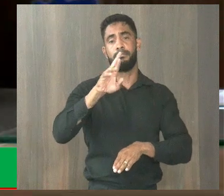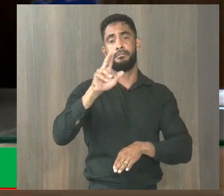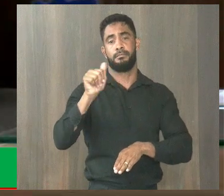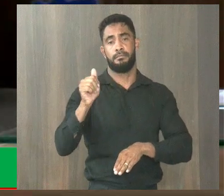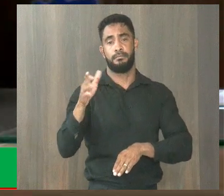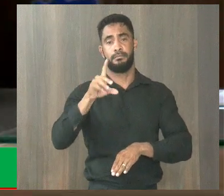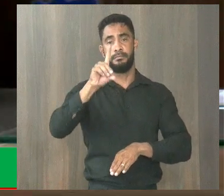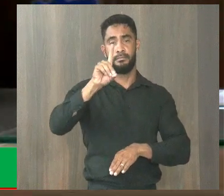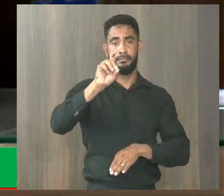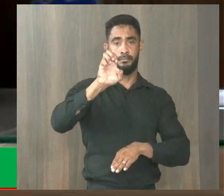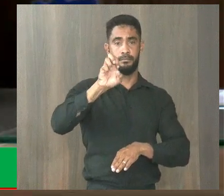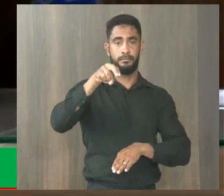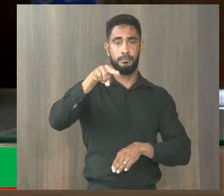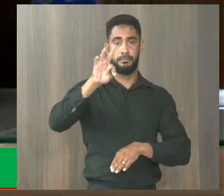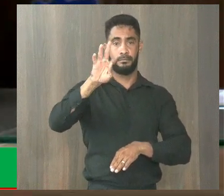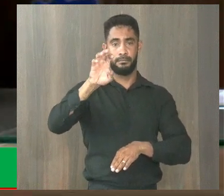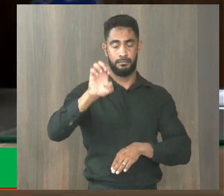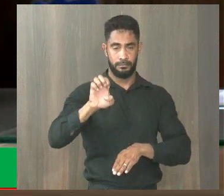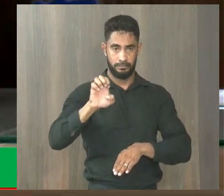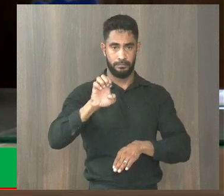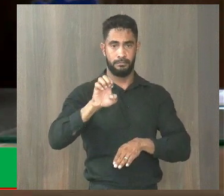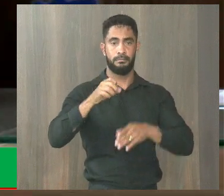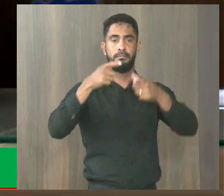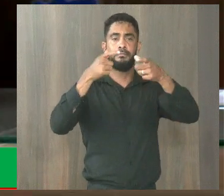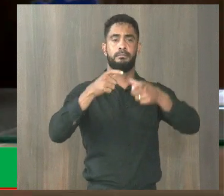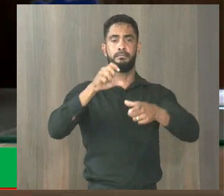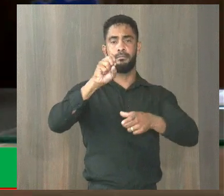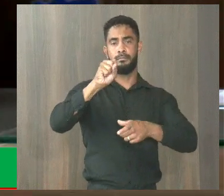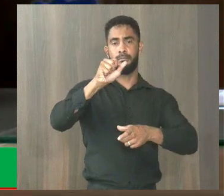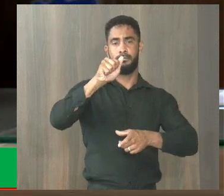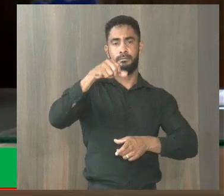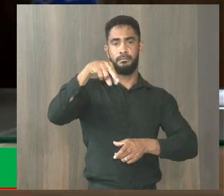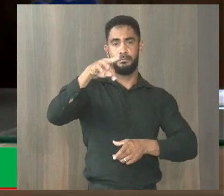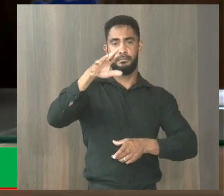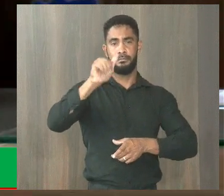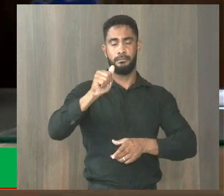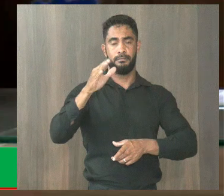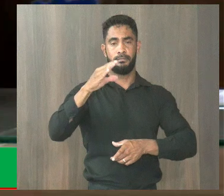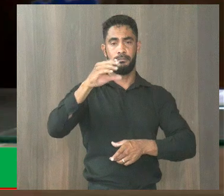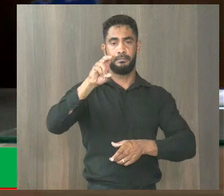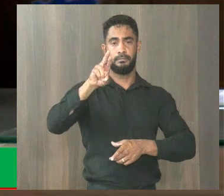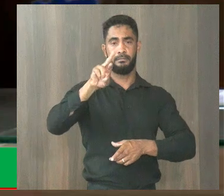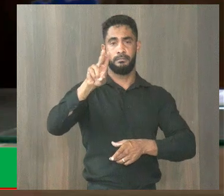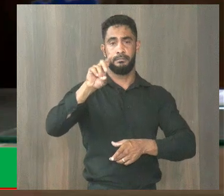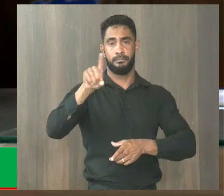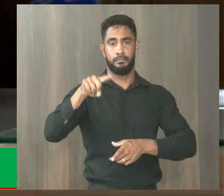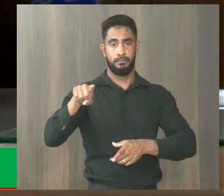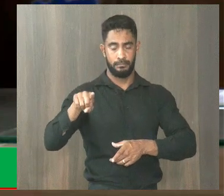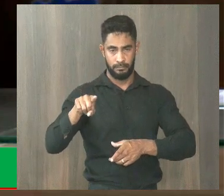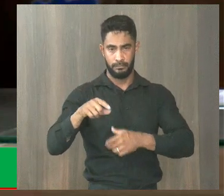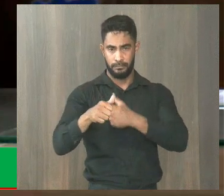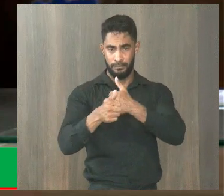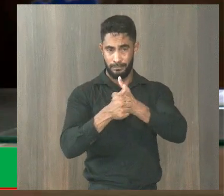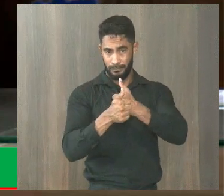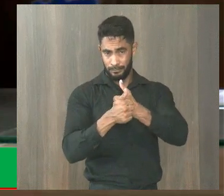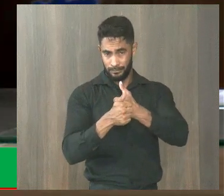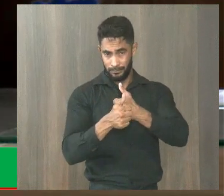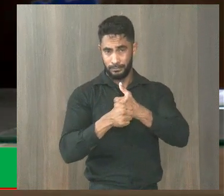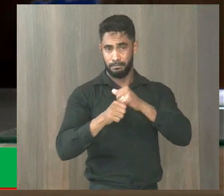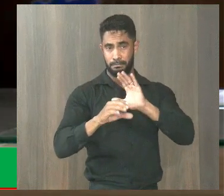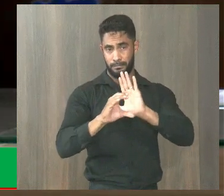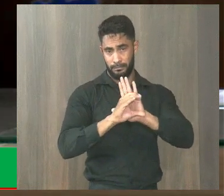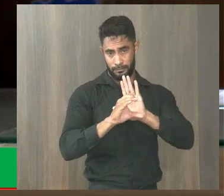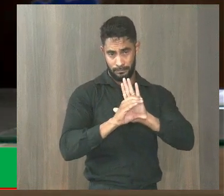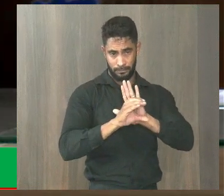Tiradentes, ela inicia no São Gonçalo, né, aí termina no bairro Santa Cruz, próximo ao Caiçara. E vários moradores me